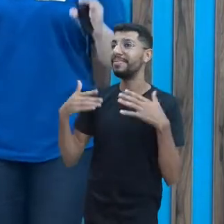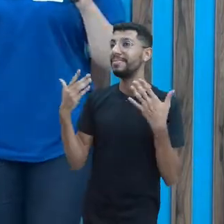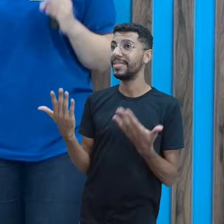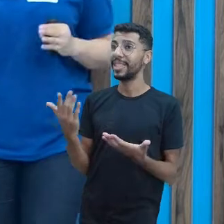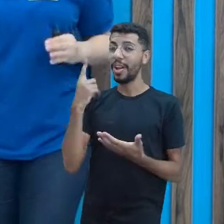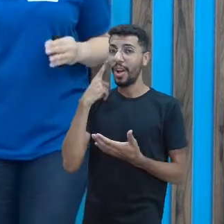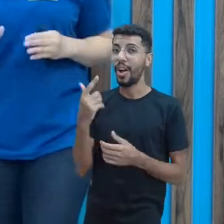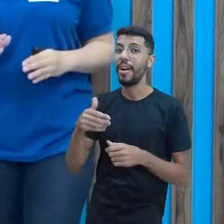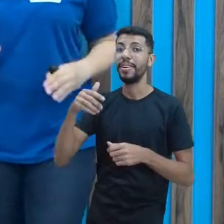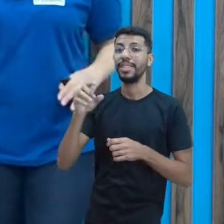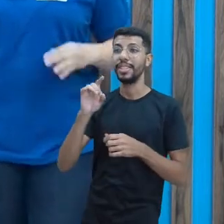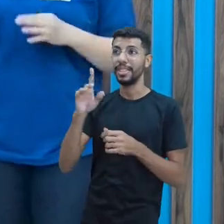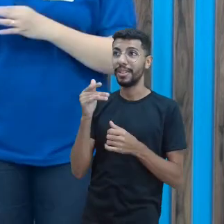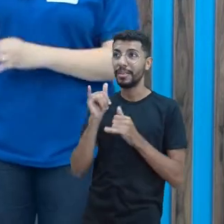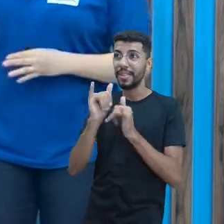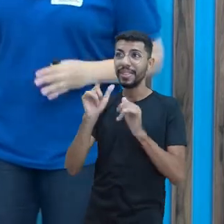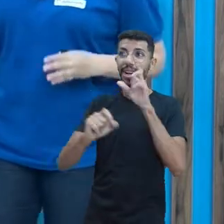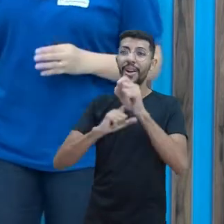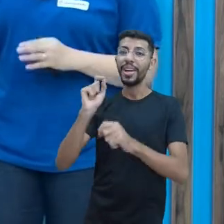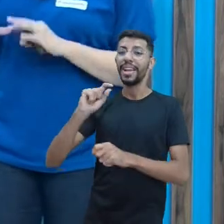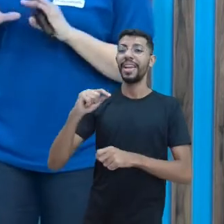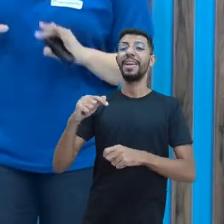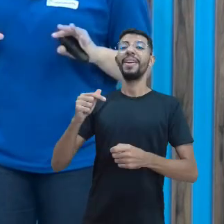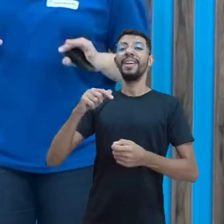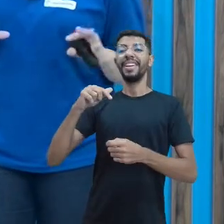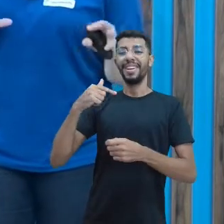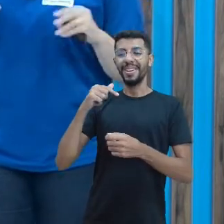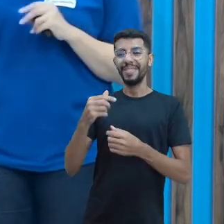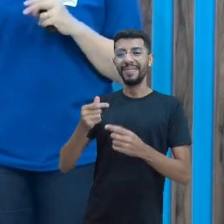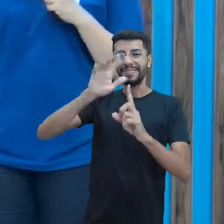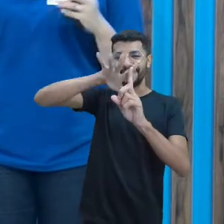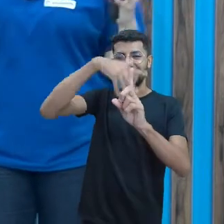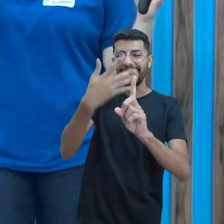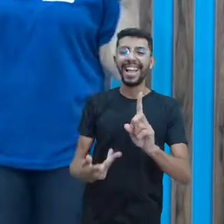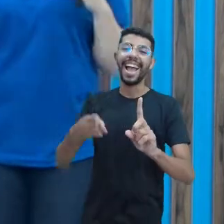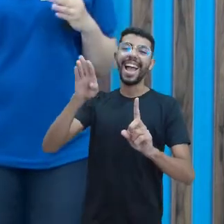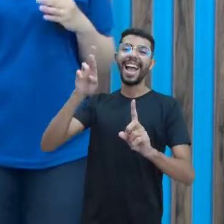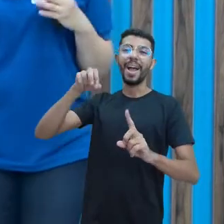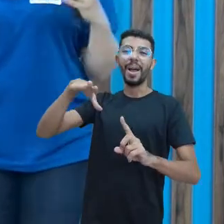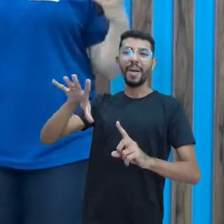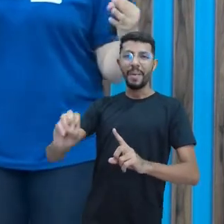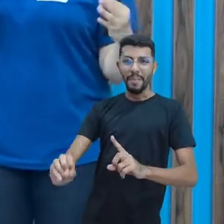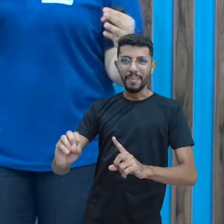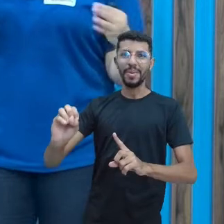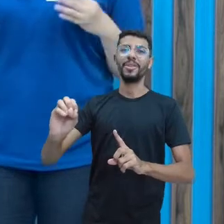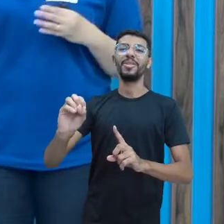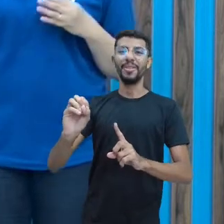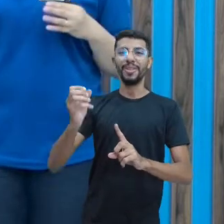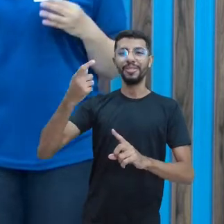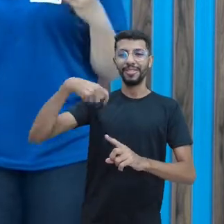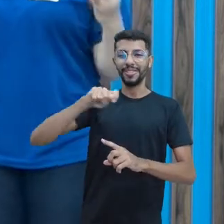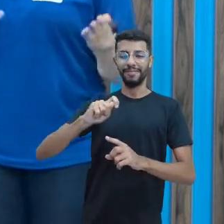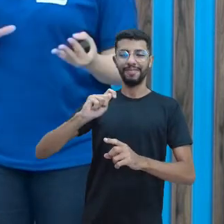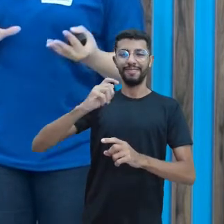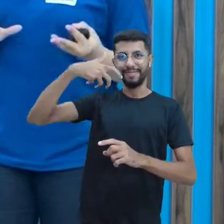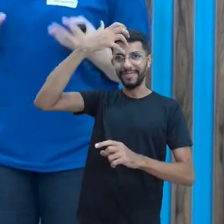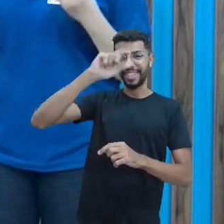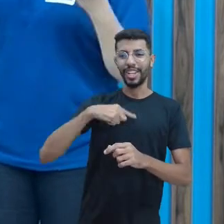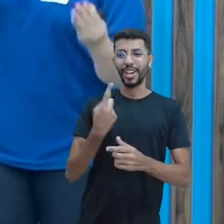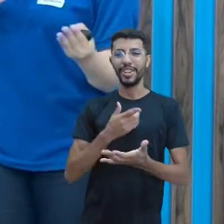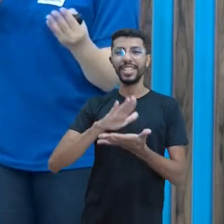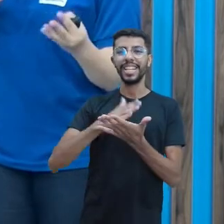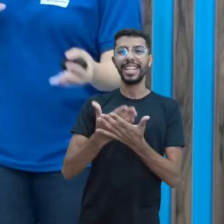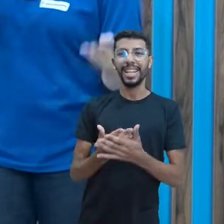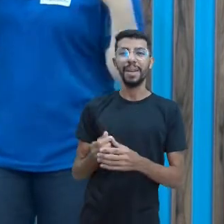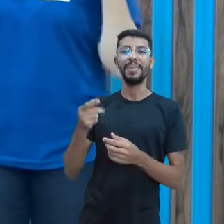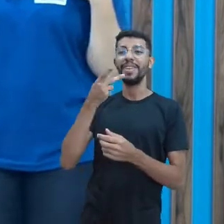gente, nesse momento um elogio ao nosso intérprete Bruno, estou achando o máximo a maneira como ele está virando, né? Para falar um pouquinho, quando o Pedro fala, ele